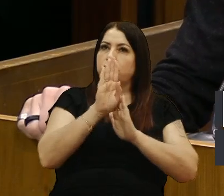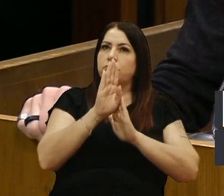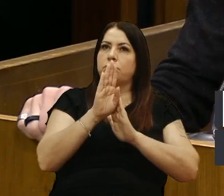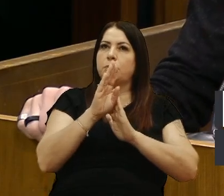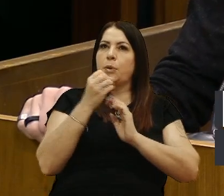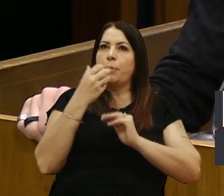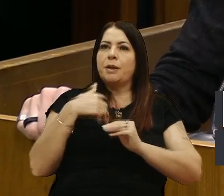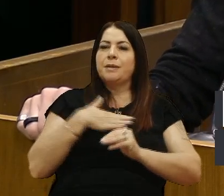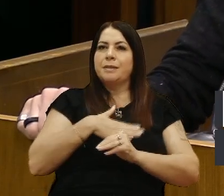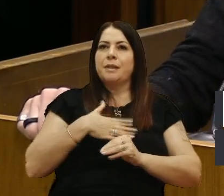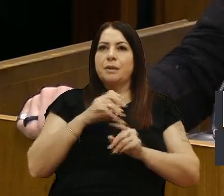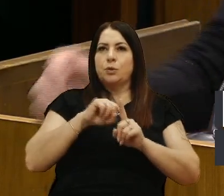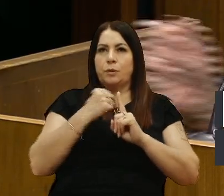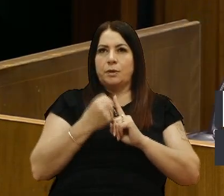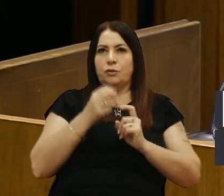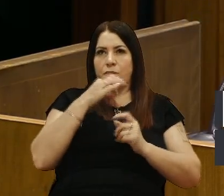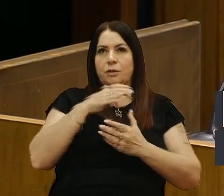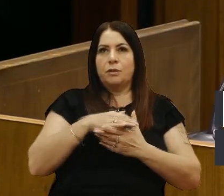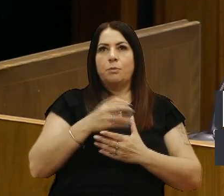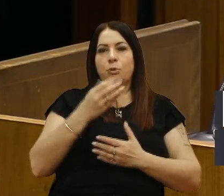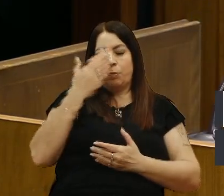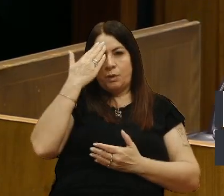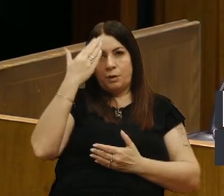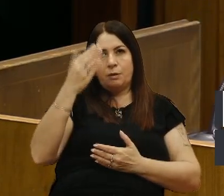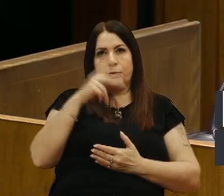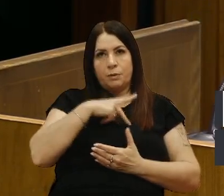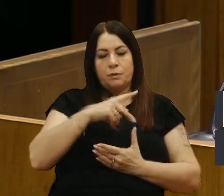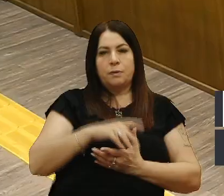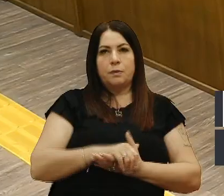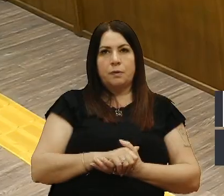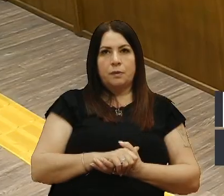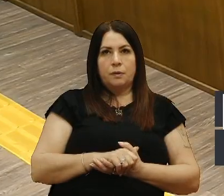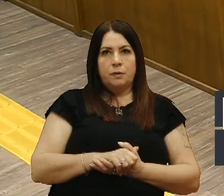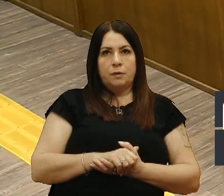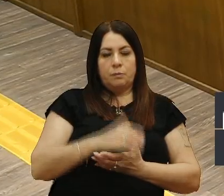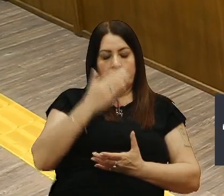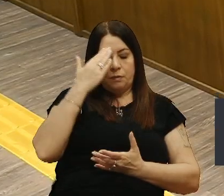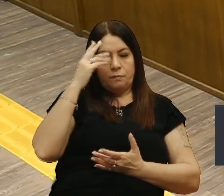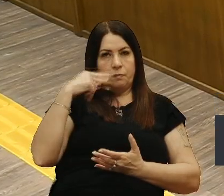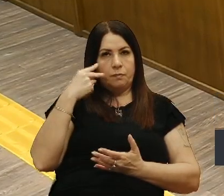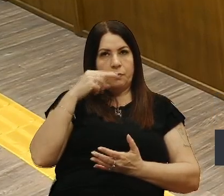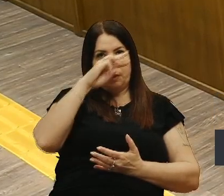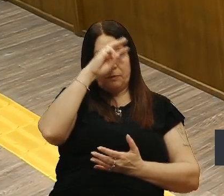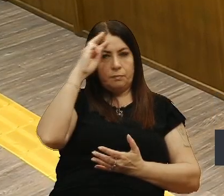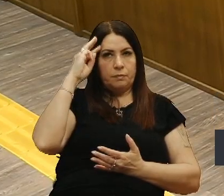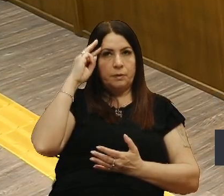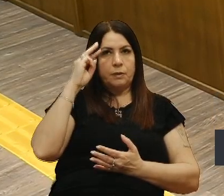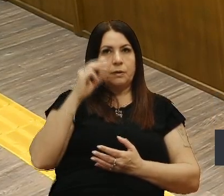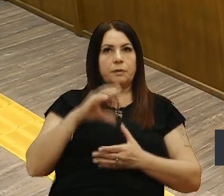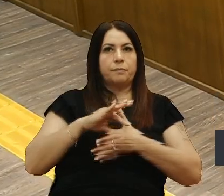o bem-estar da nossa sociedade caxiense. Muito obrigado, presidente. Obrigado, vereador Juliano Valim. Declaração de líder da bancada.